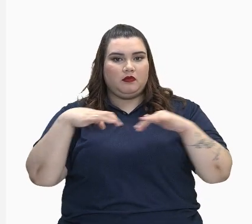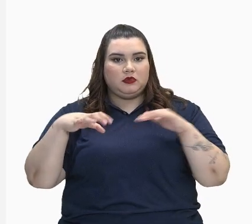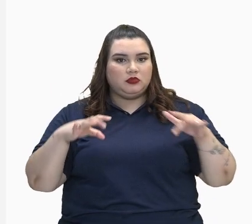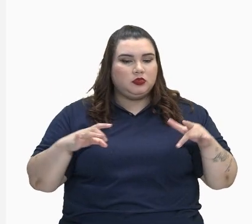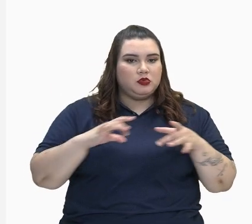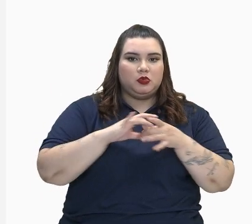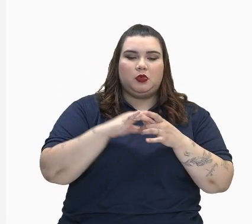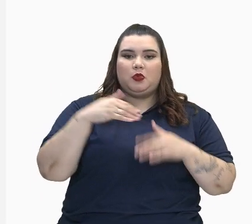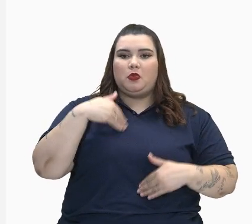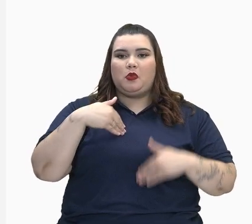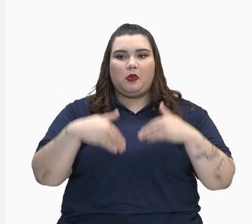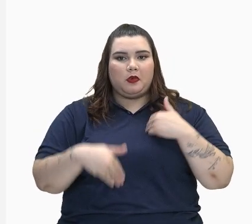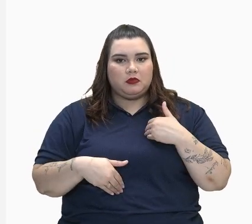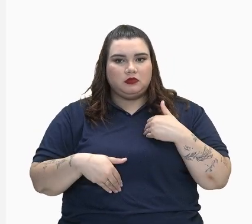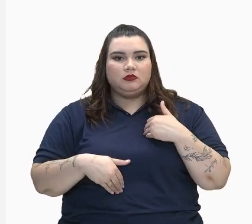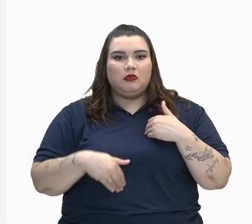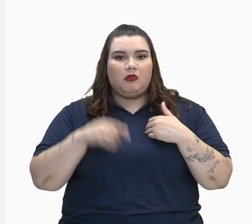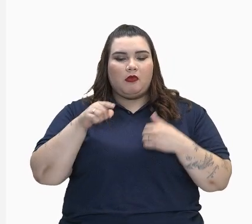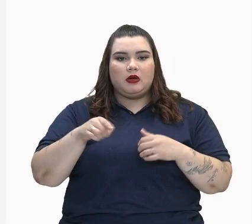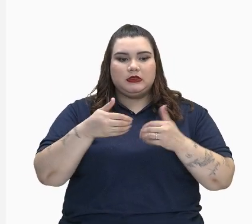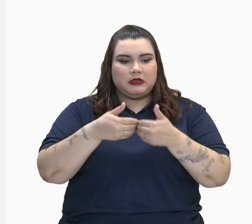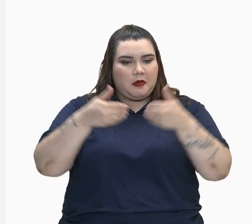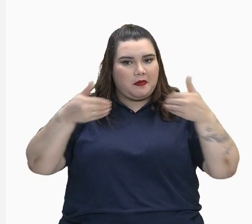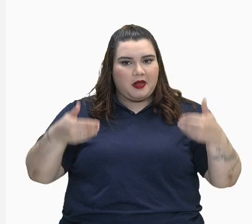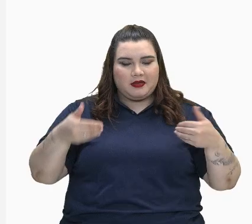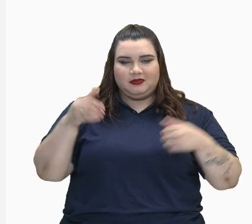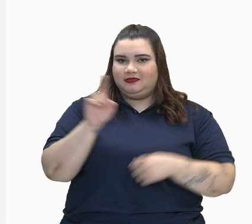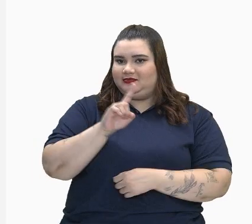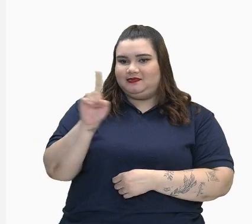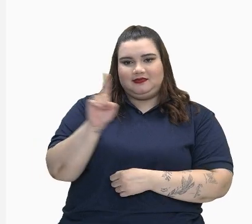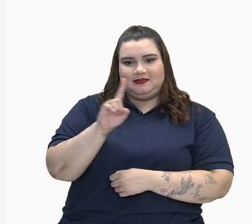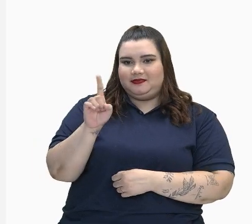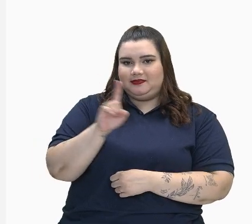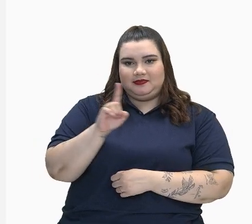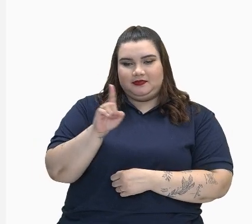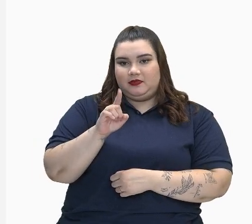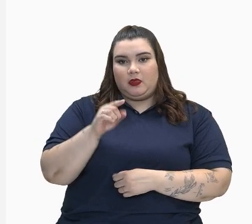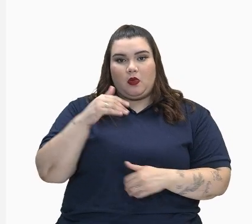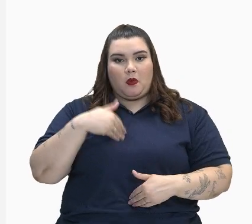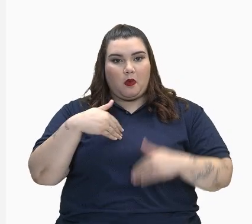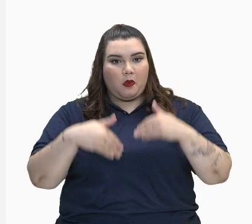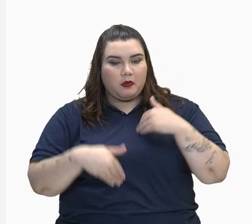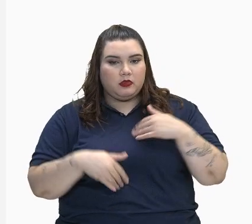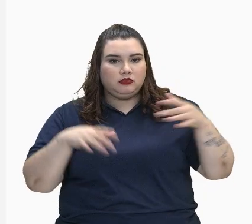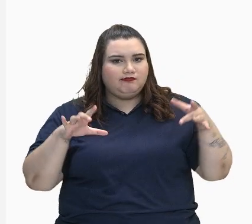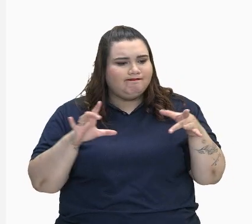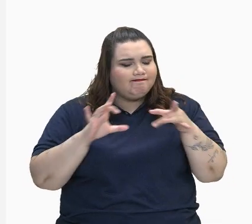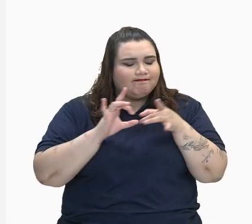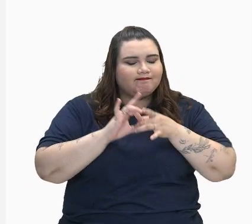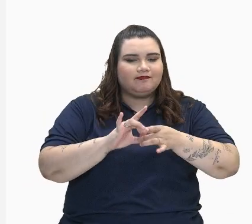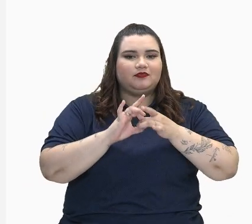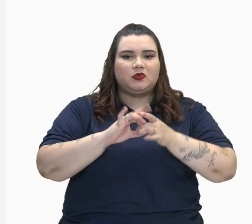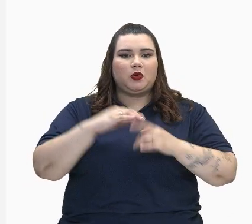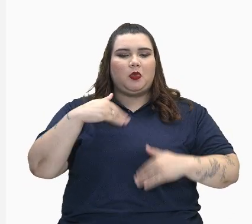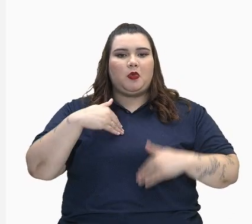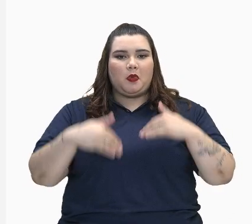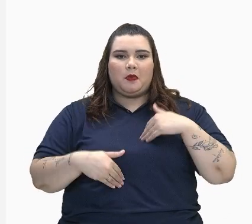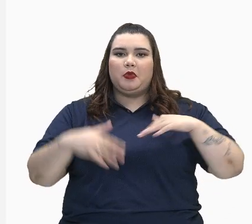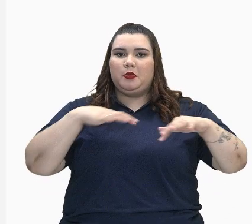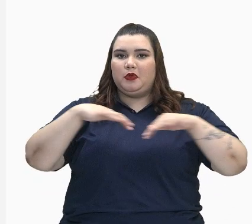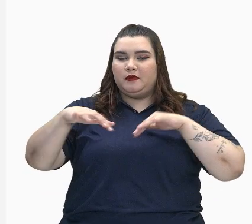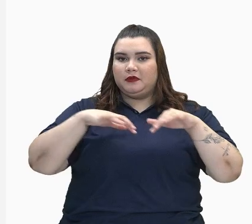do corpo, ele não está separado, certo? O movimento cênico está intimamente